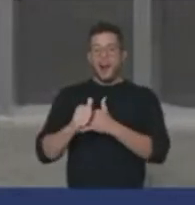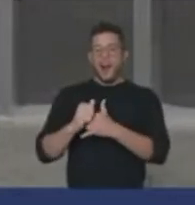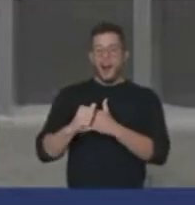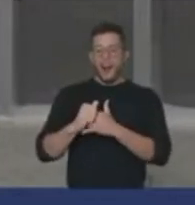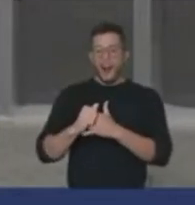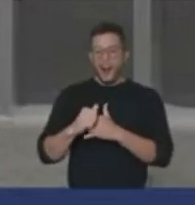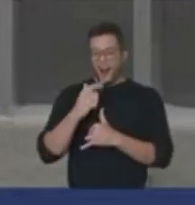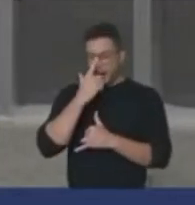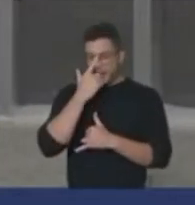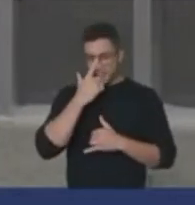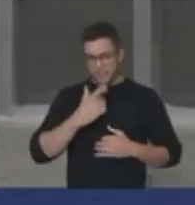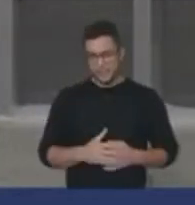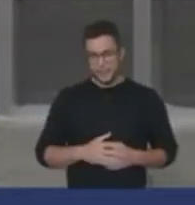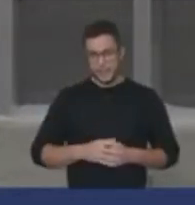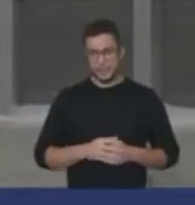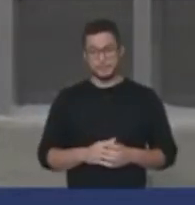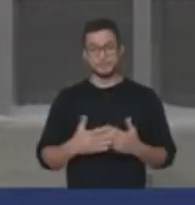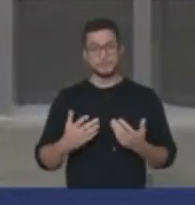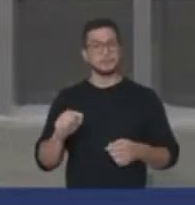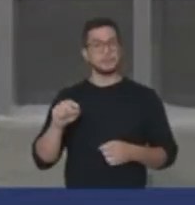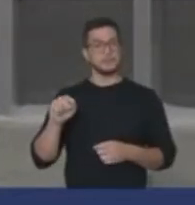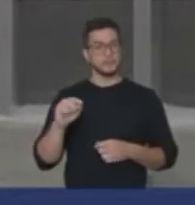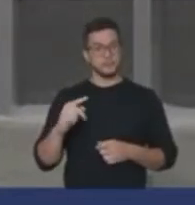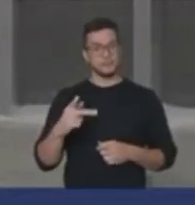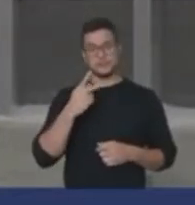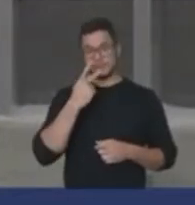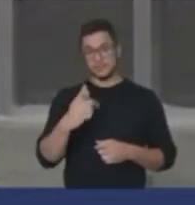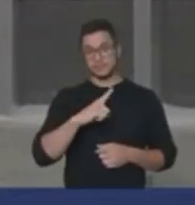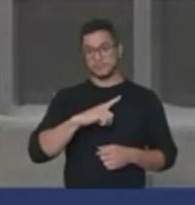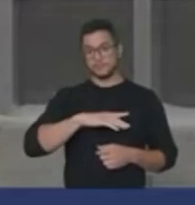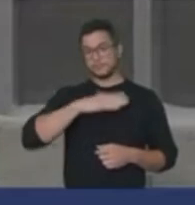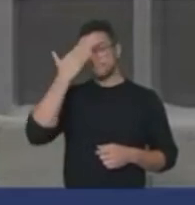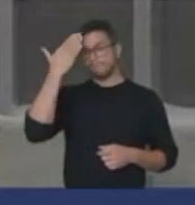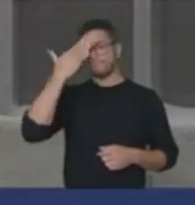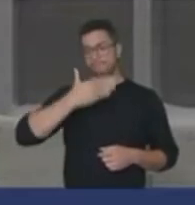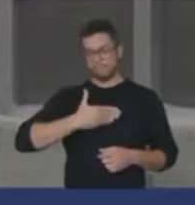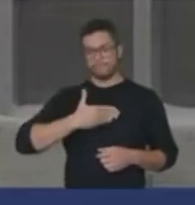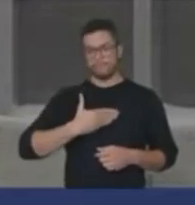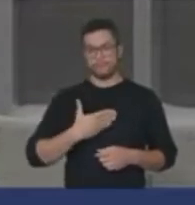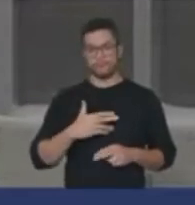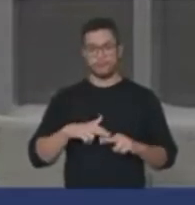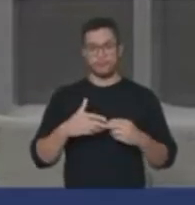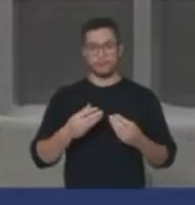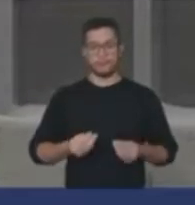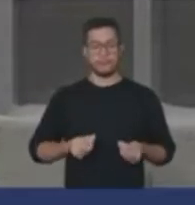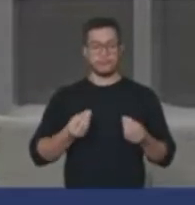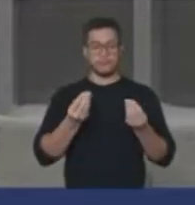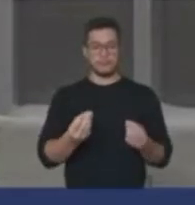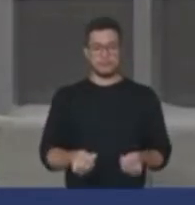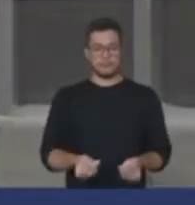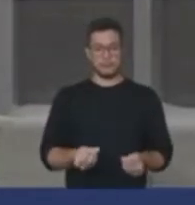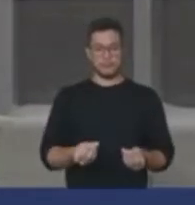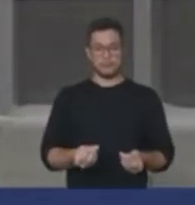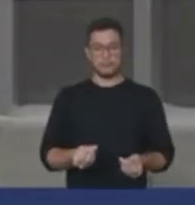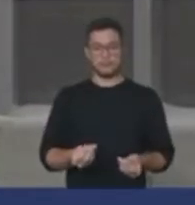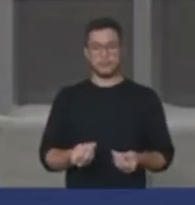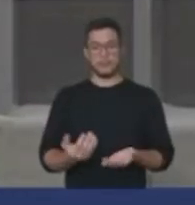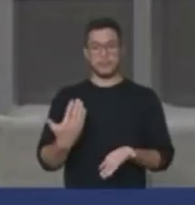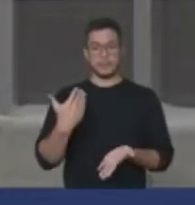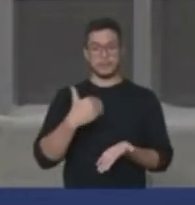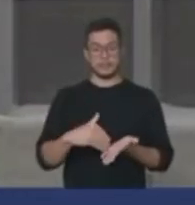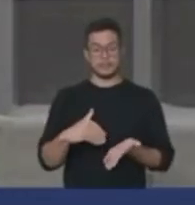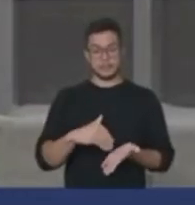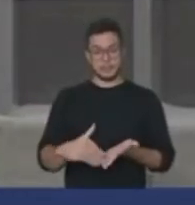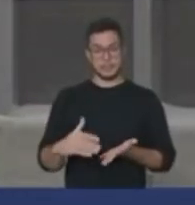que Tacla Duran faz e diz que tem prova do recibo que entregou no escritório de Rosângela Moro. A denúncia é